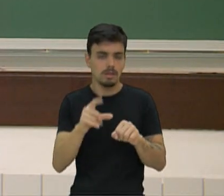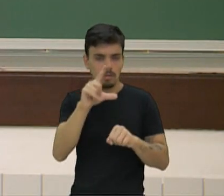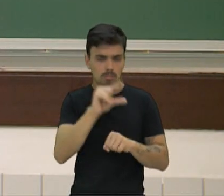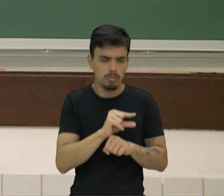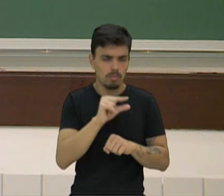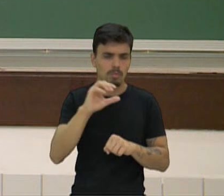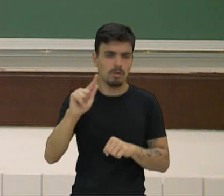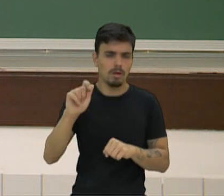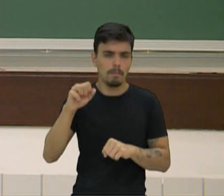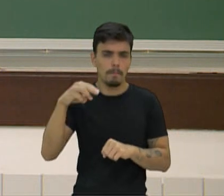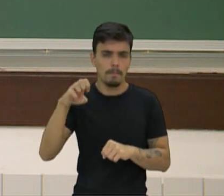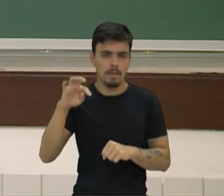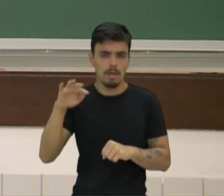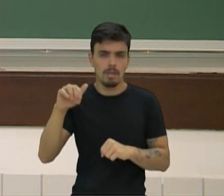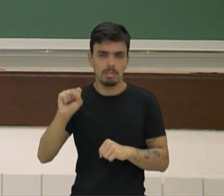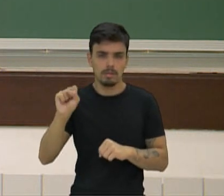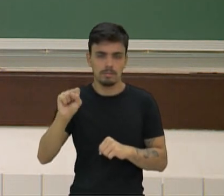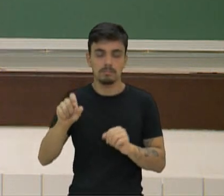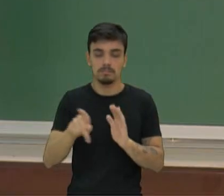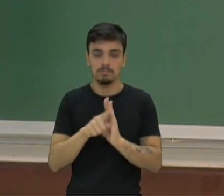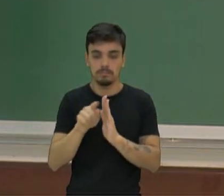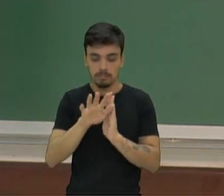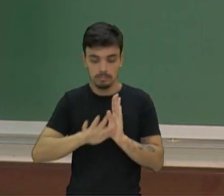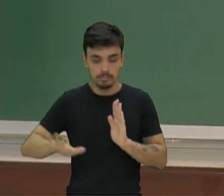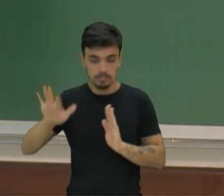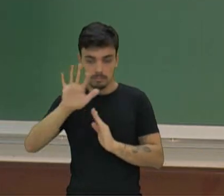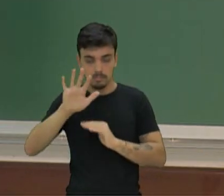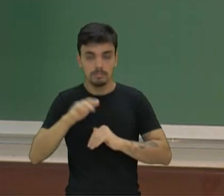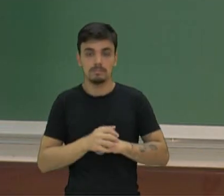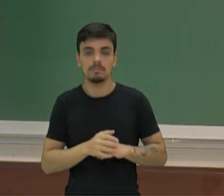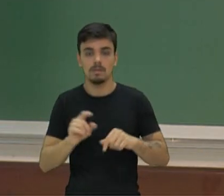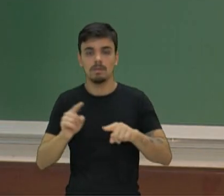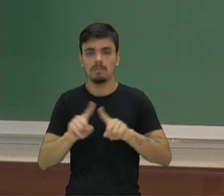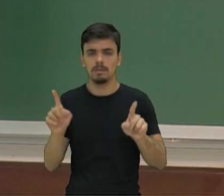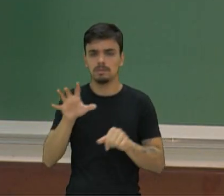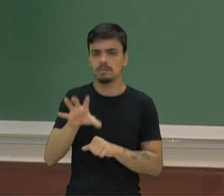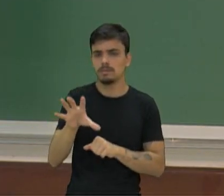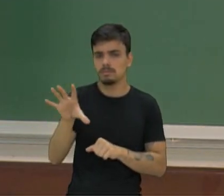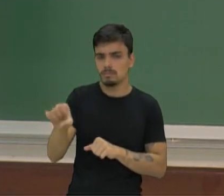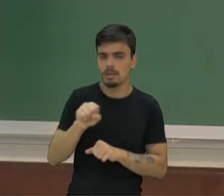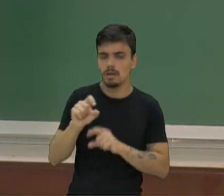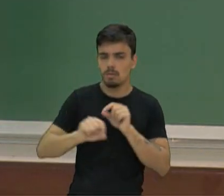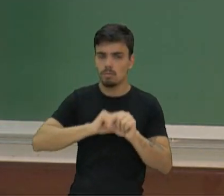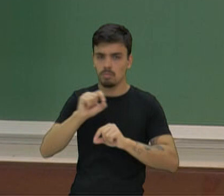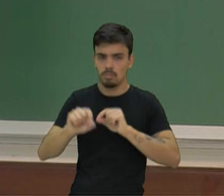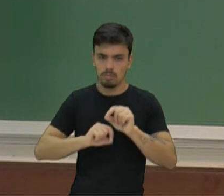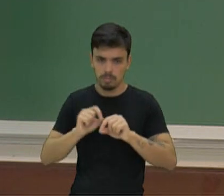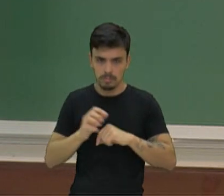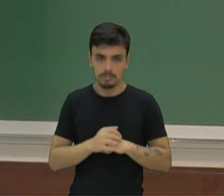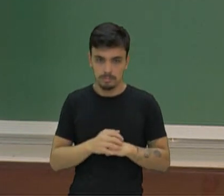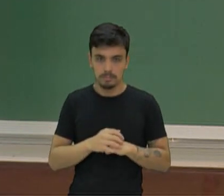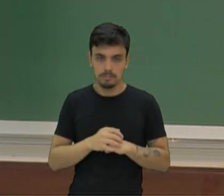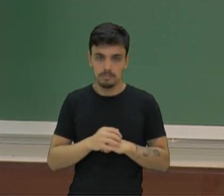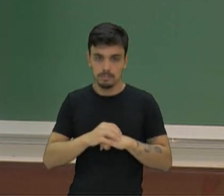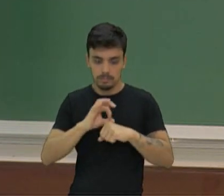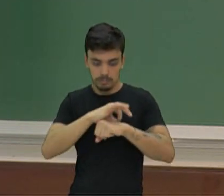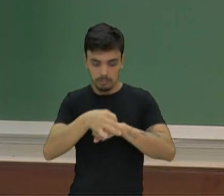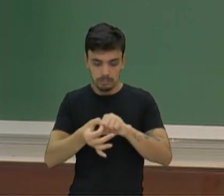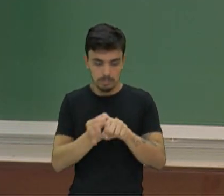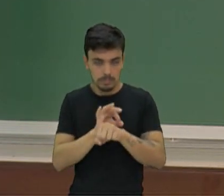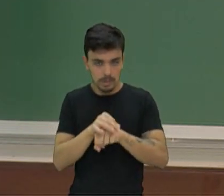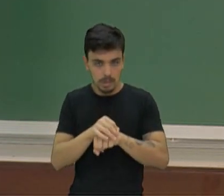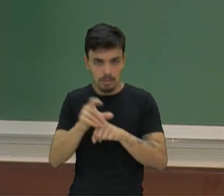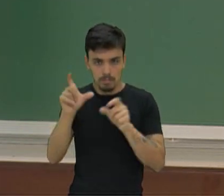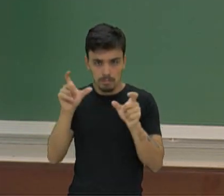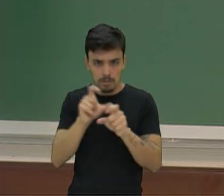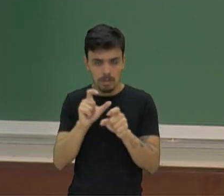né? Sim, célula corporal de um modo geral. E nesse caso eles pegaram uma célula da glândula mamária. Essa célula é diploide, ou seja,